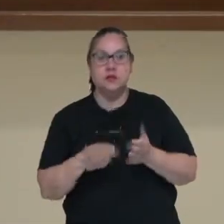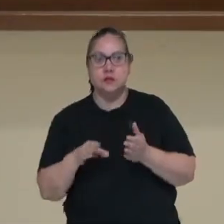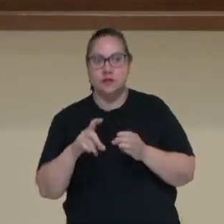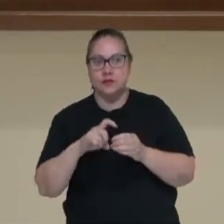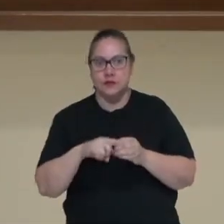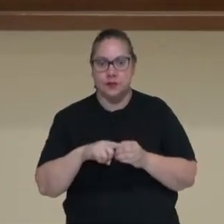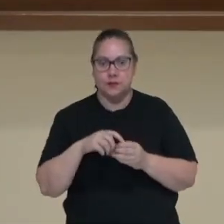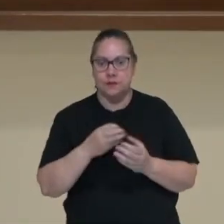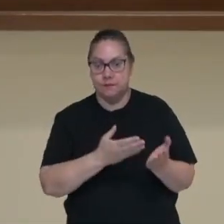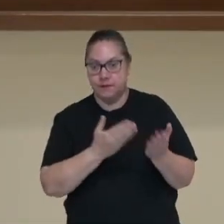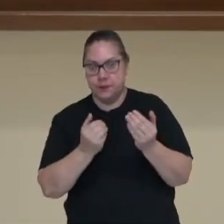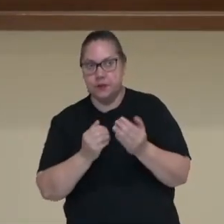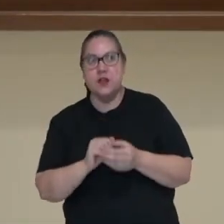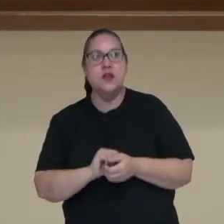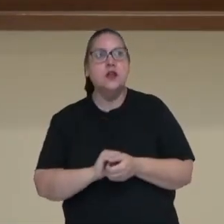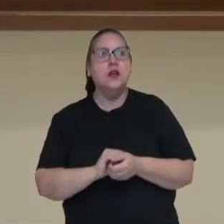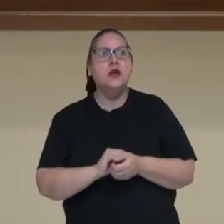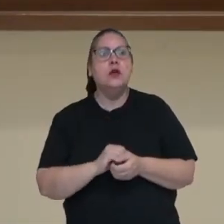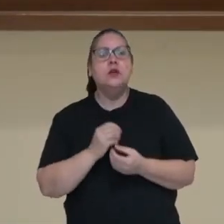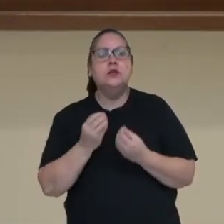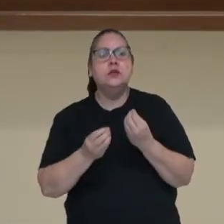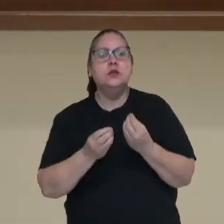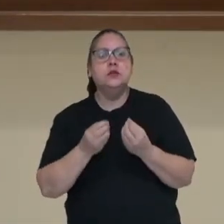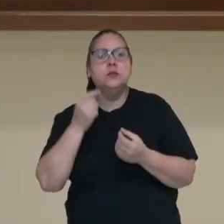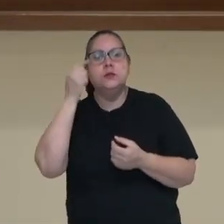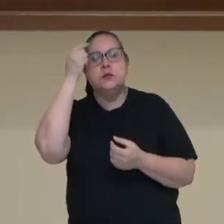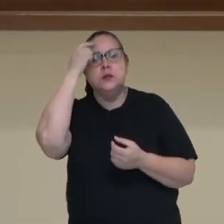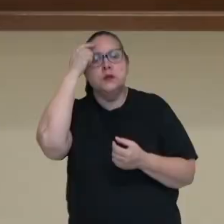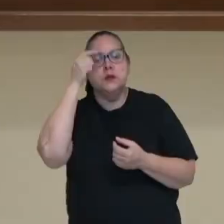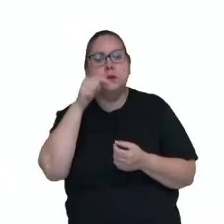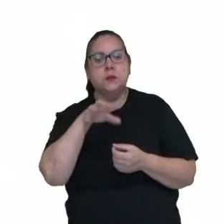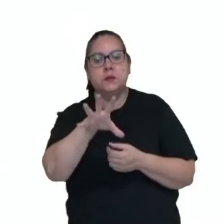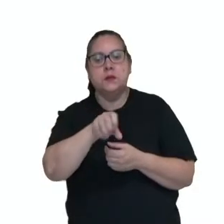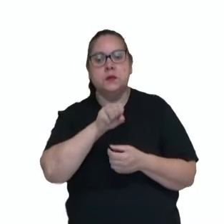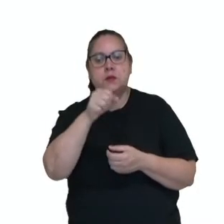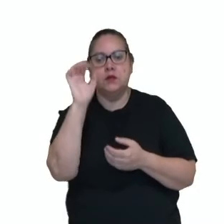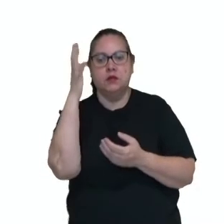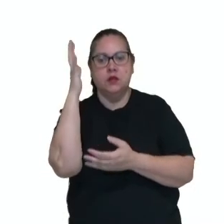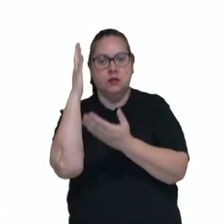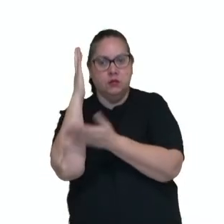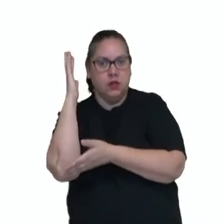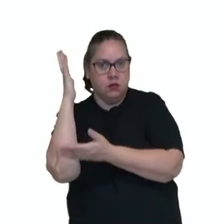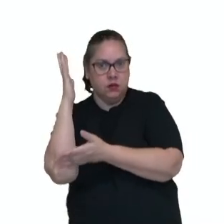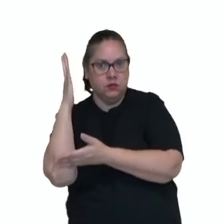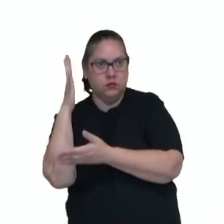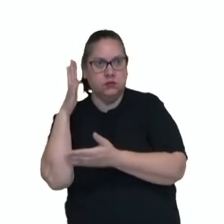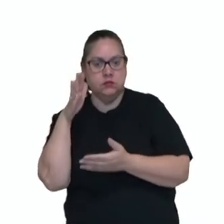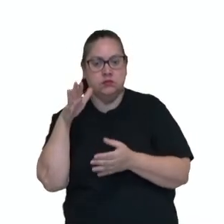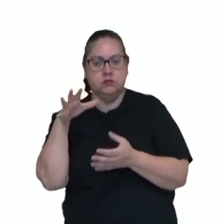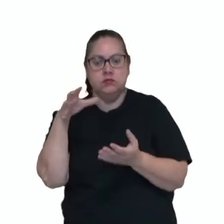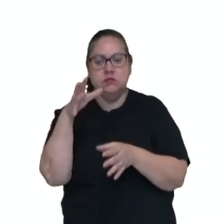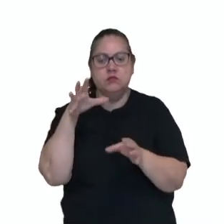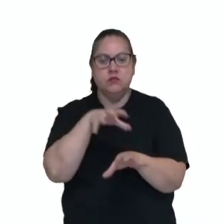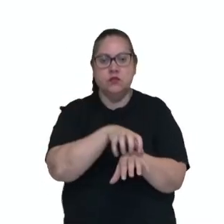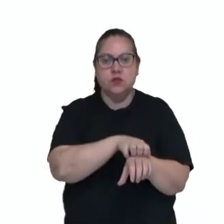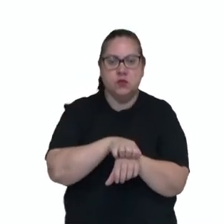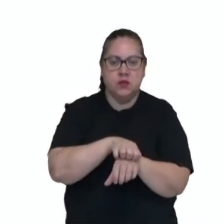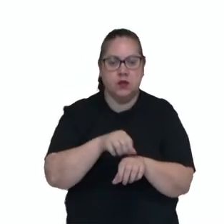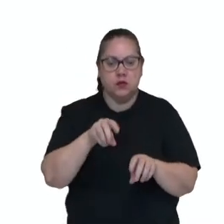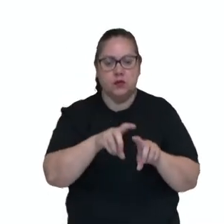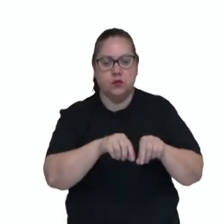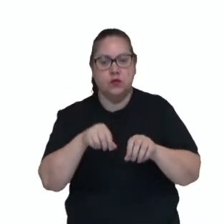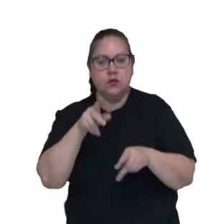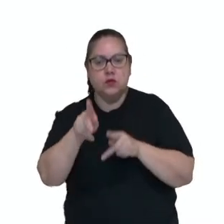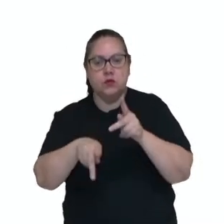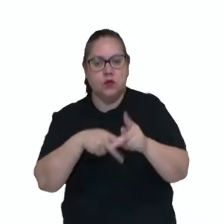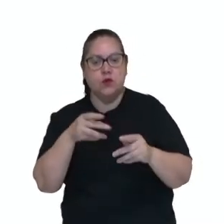Voltamos, bora lá. Interessar na exploração do pau-brasil, é uma árvore, e dominar o território dos povos indígenas, os portugueses passaram